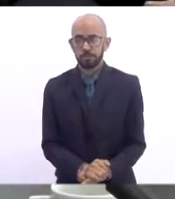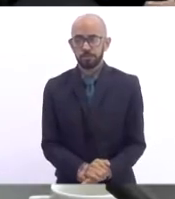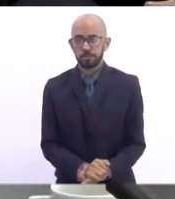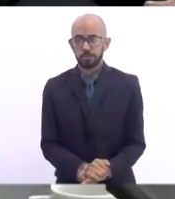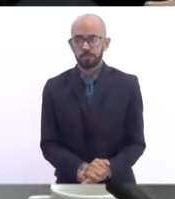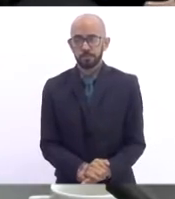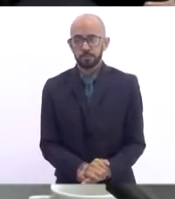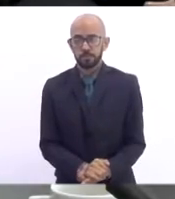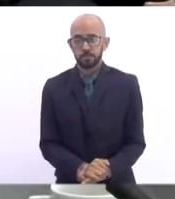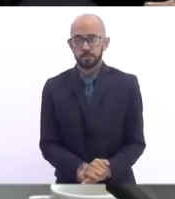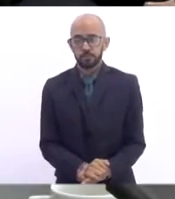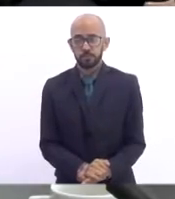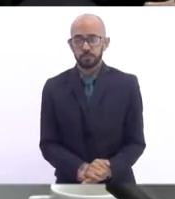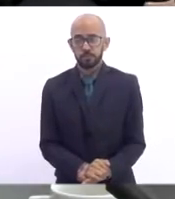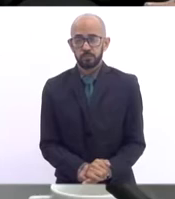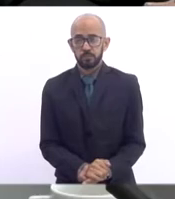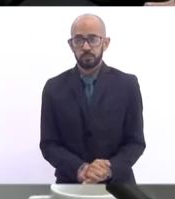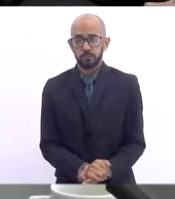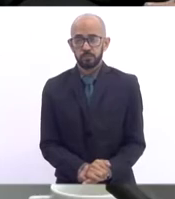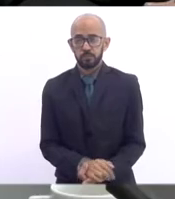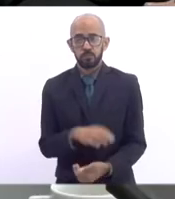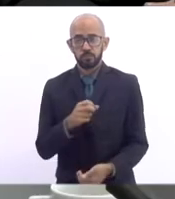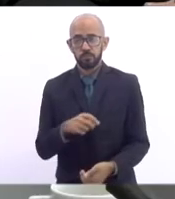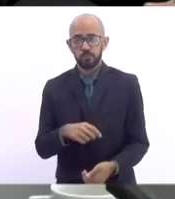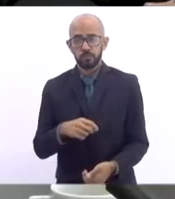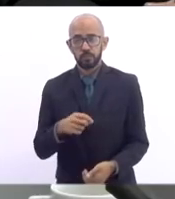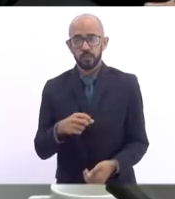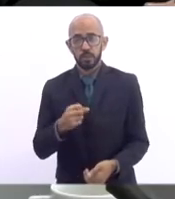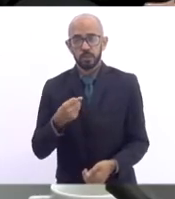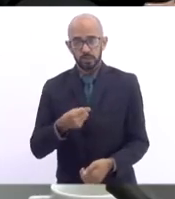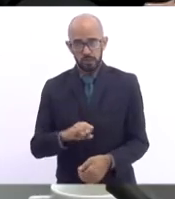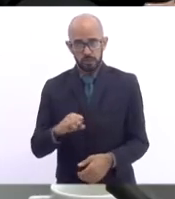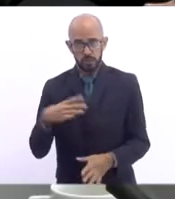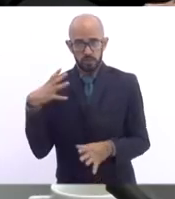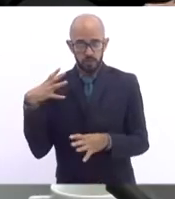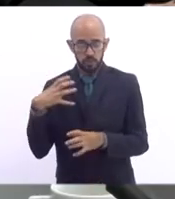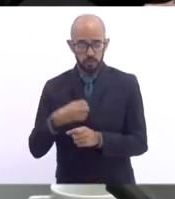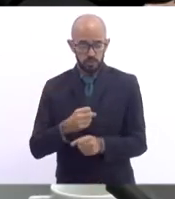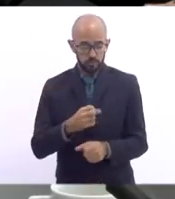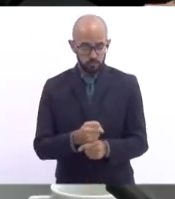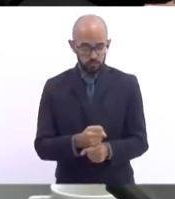se ter uma projeção